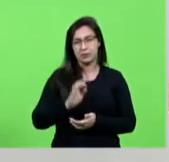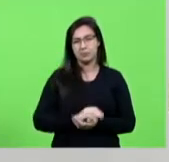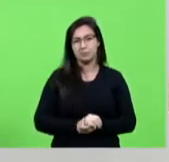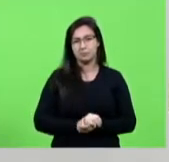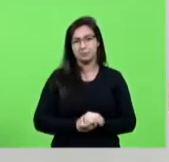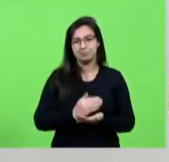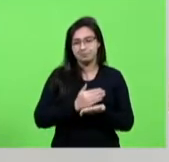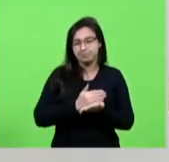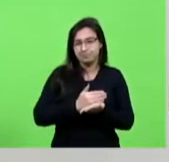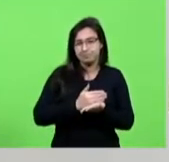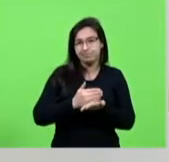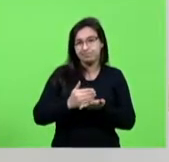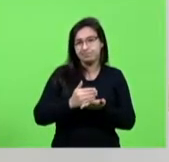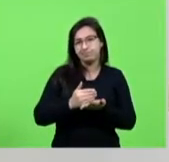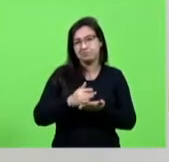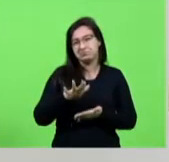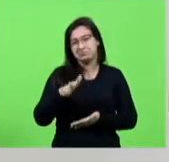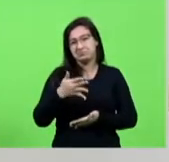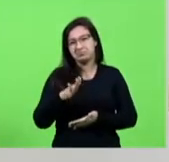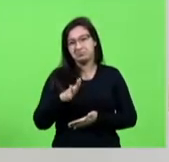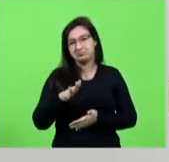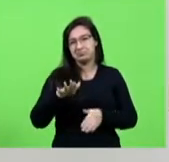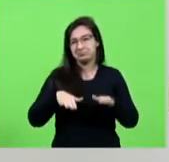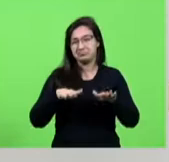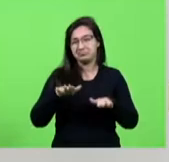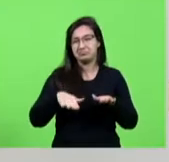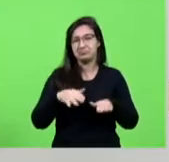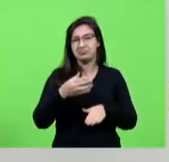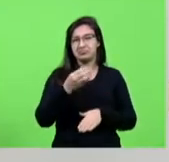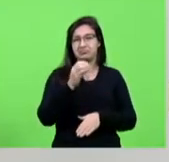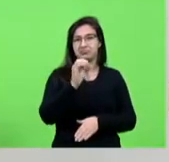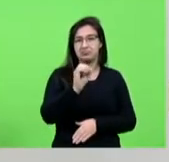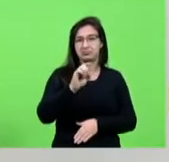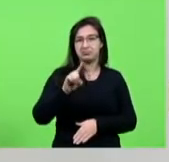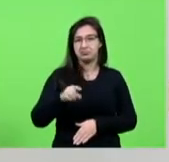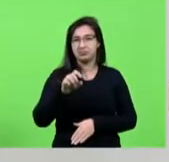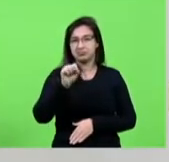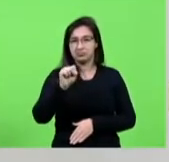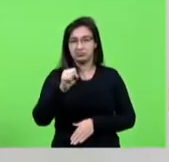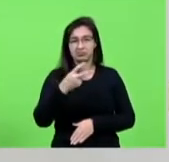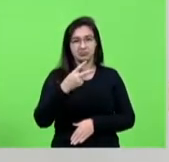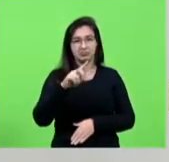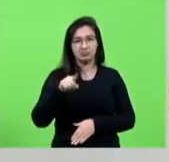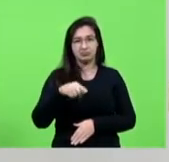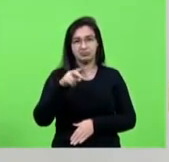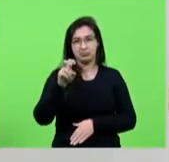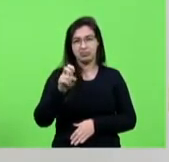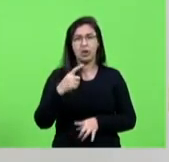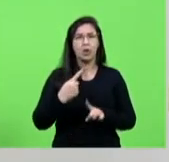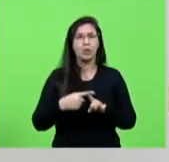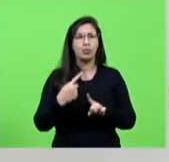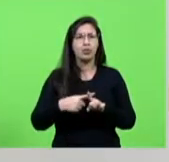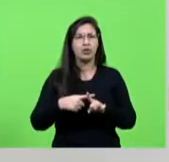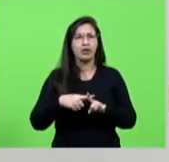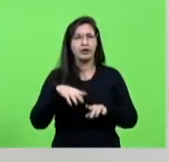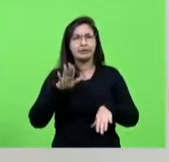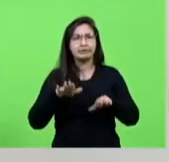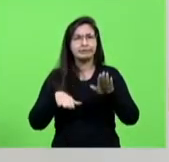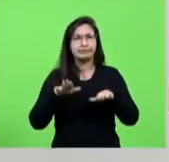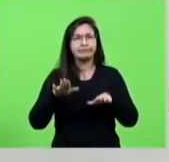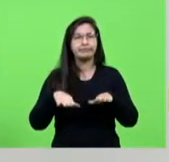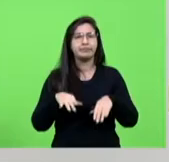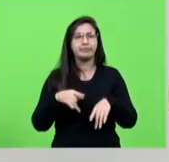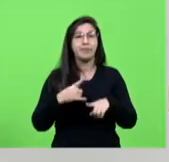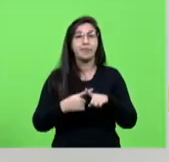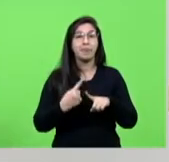sobrando ao Estado ali algo que sempre varia entre 0,8 e 2,5. Por que que ele varia? Porque no passado, né,